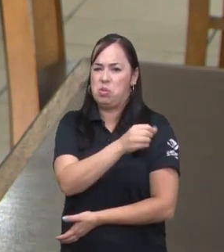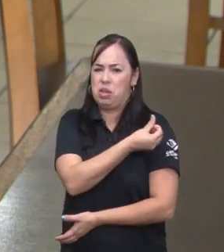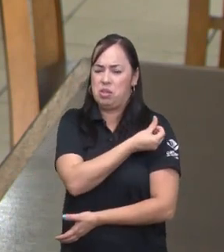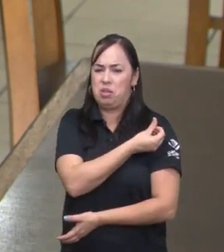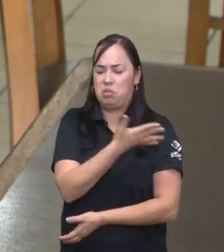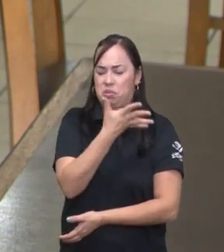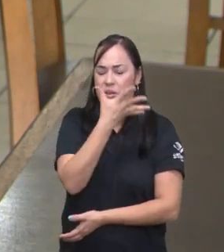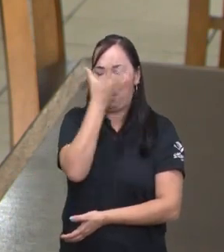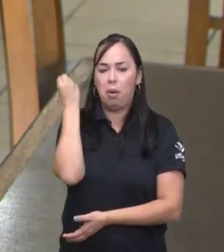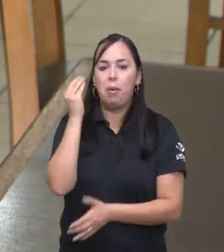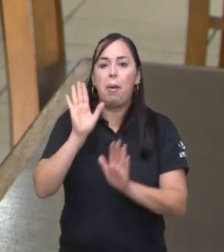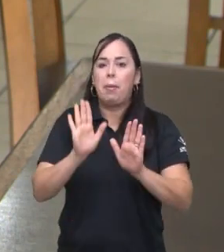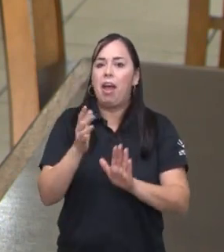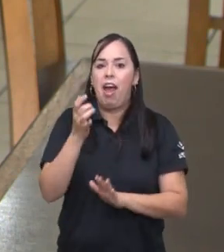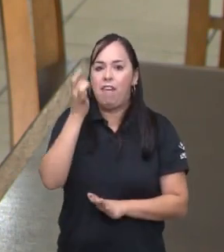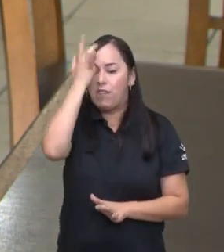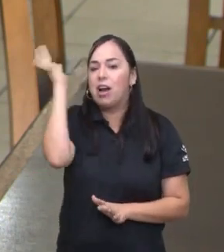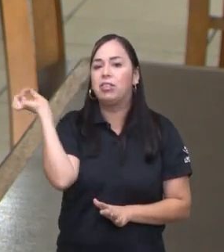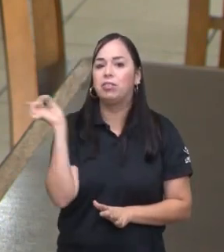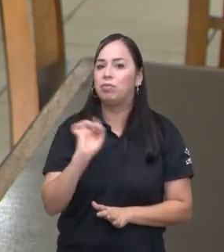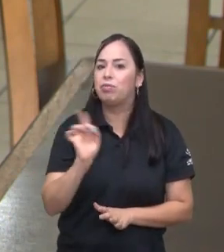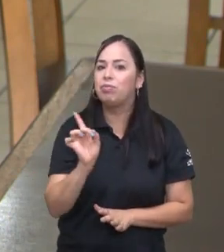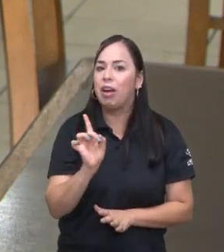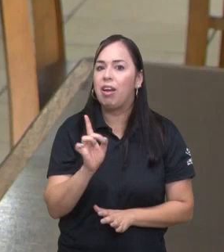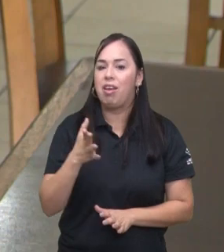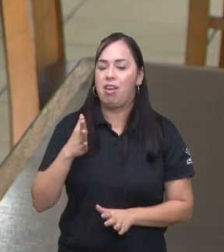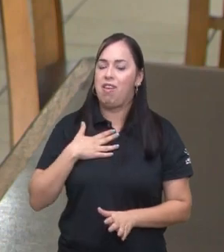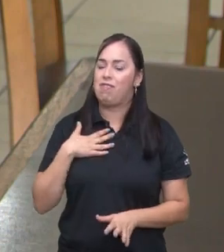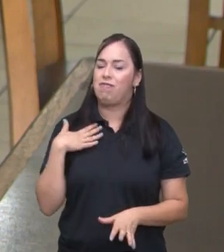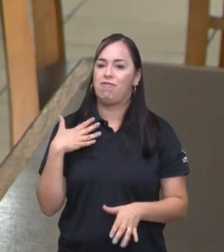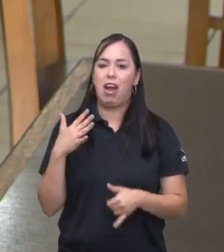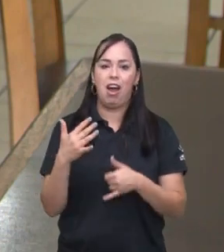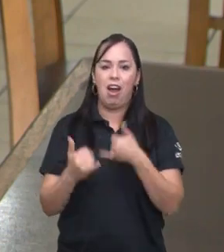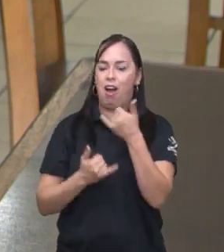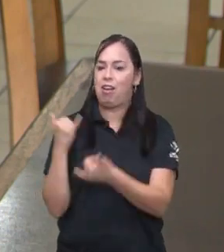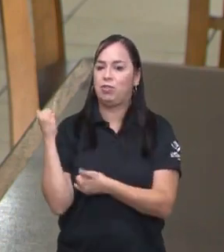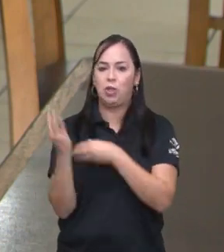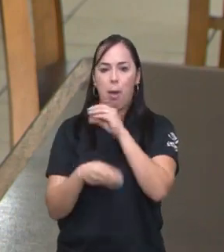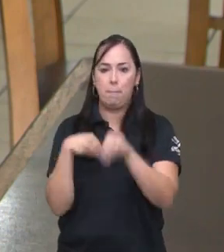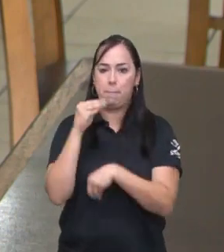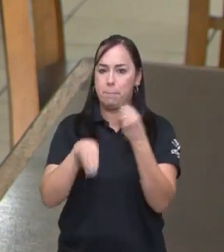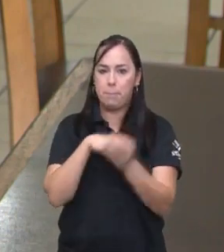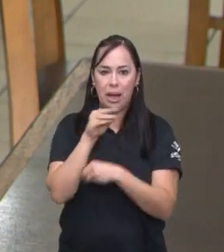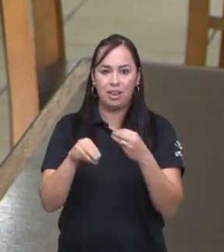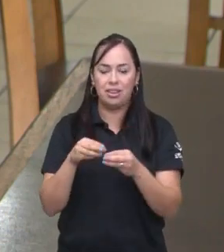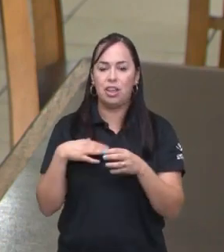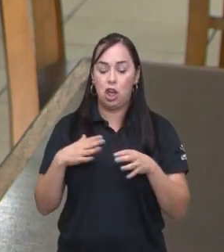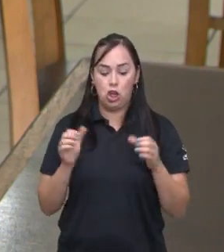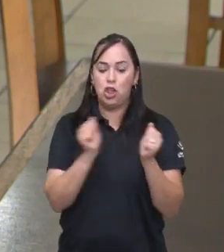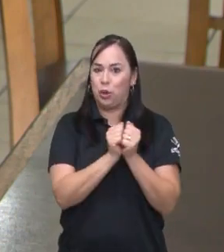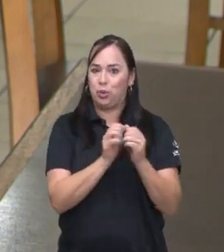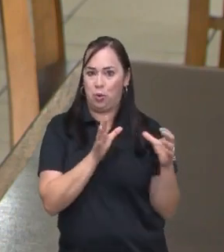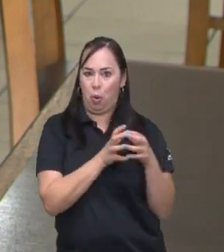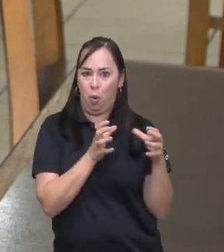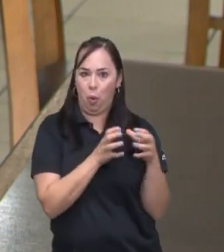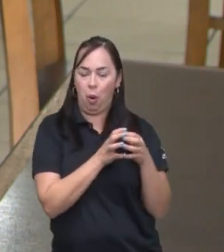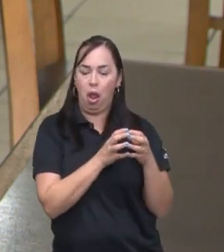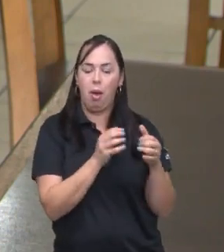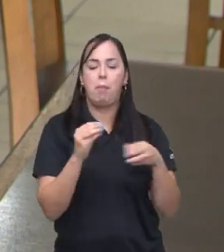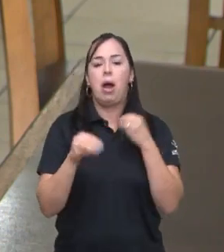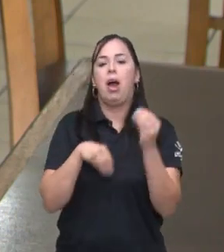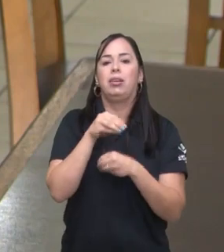não foi fácil, porque eu era muito bagunceiro. Eu bagunçava bastante, andava com aquela turminha que bagunçava, né? E ela, quando